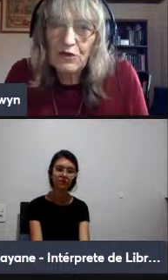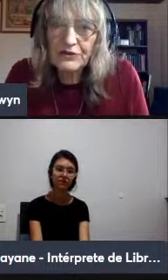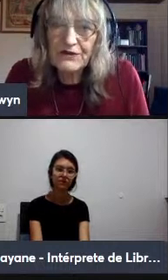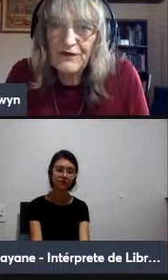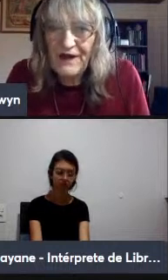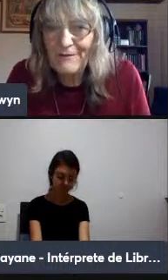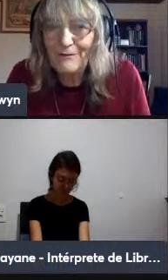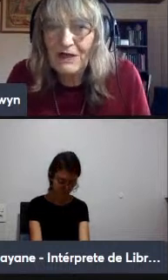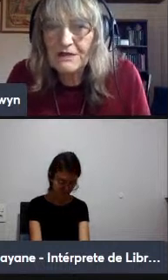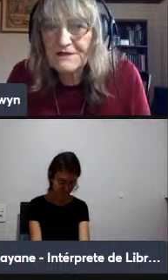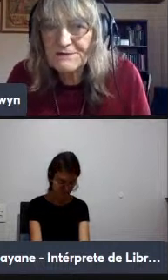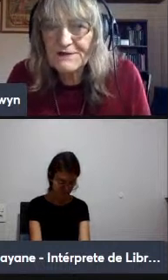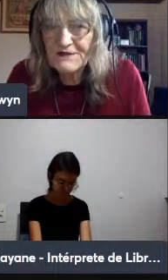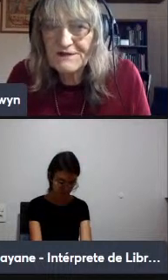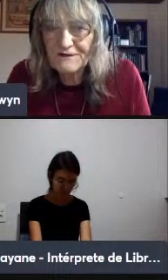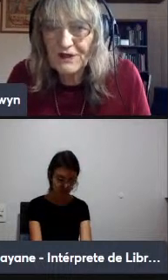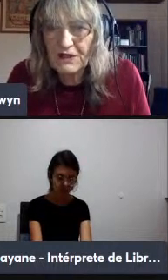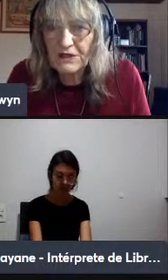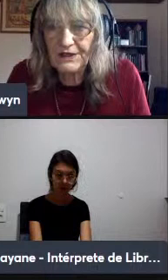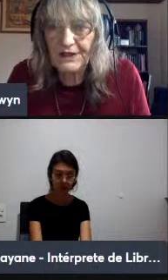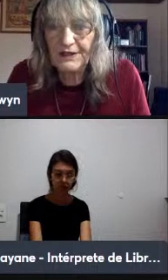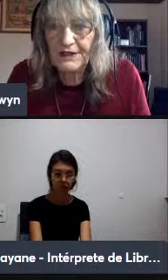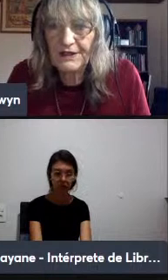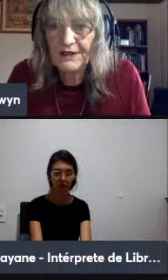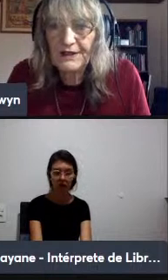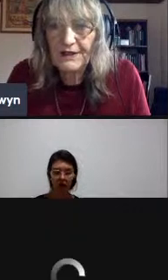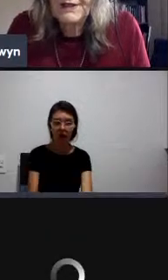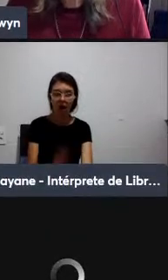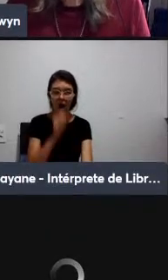do you want them?